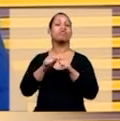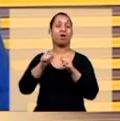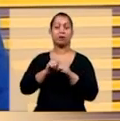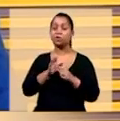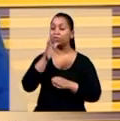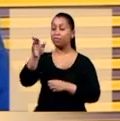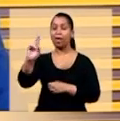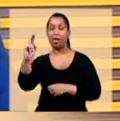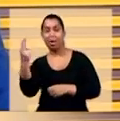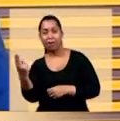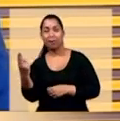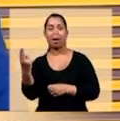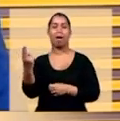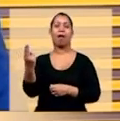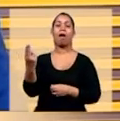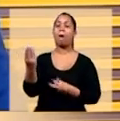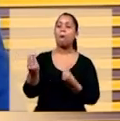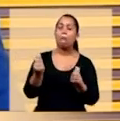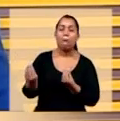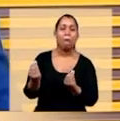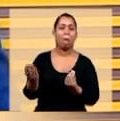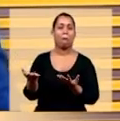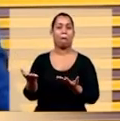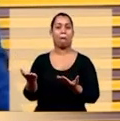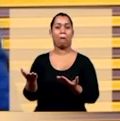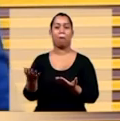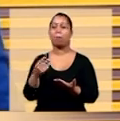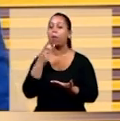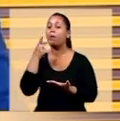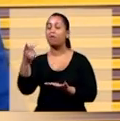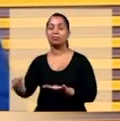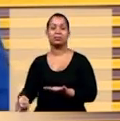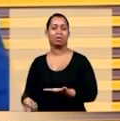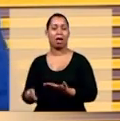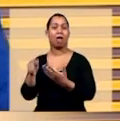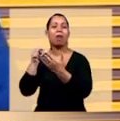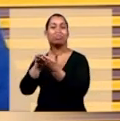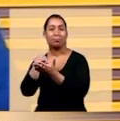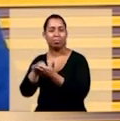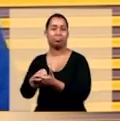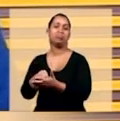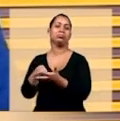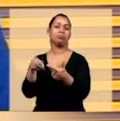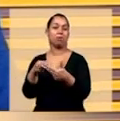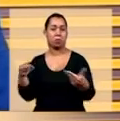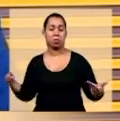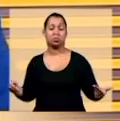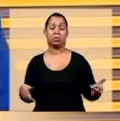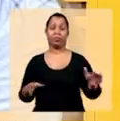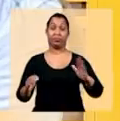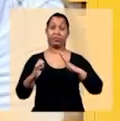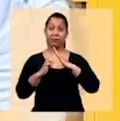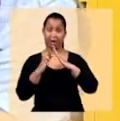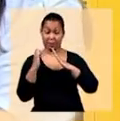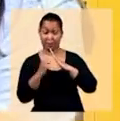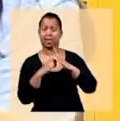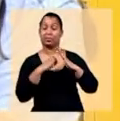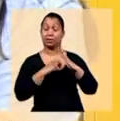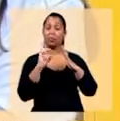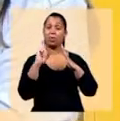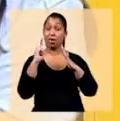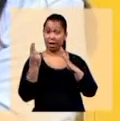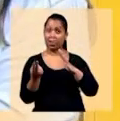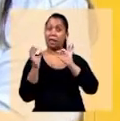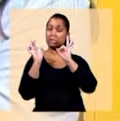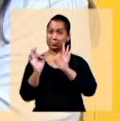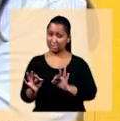empresa, quais são os trâmites para eu notificar essa situação? Tendo a empresa um